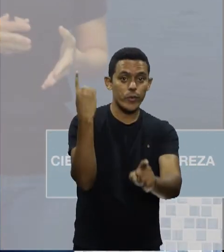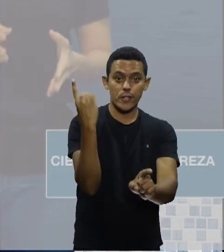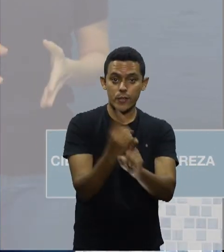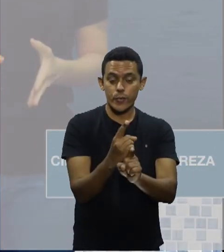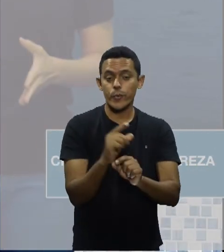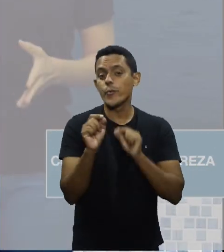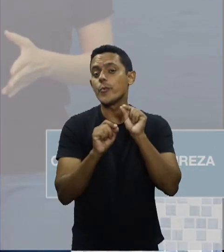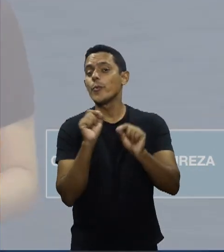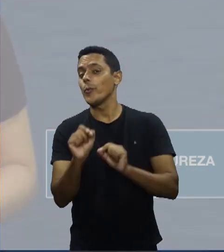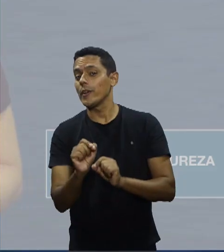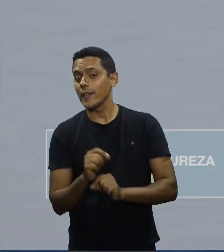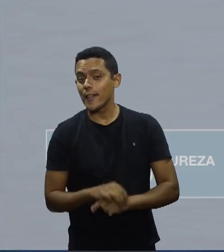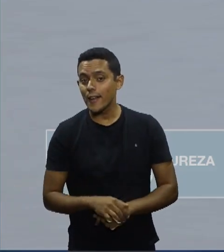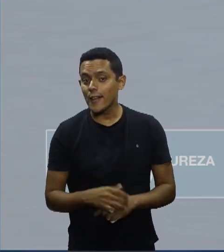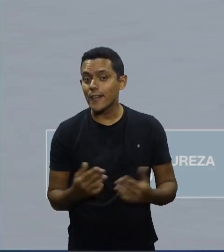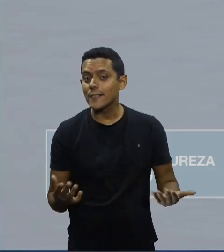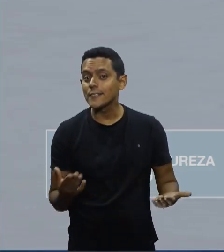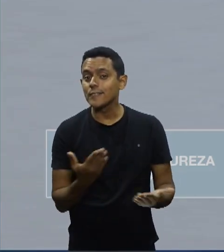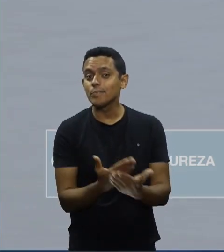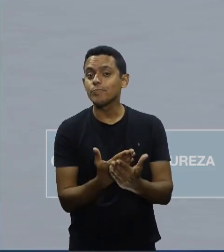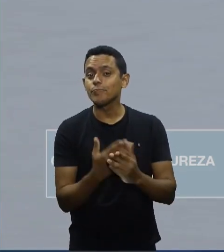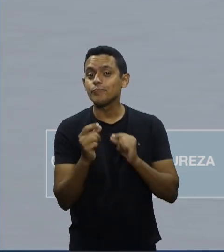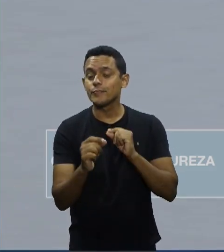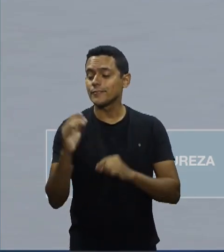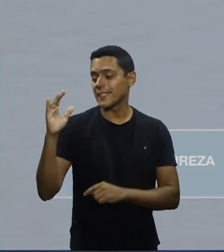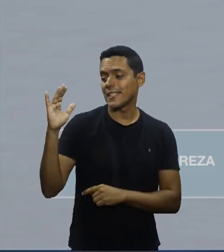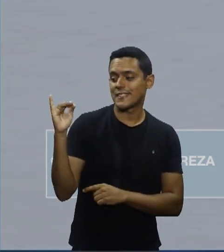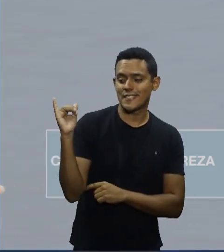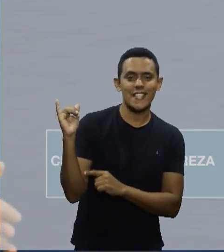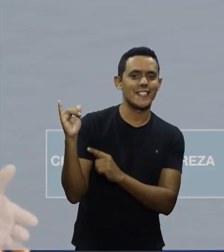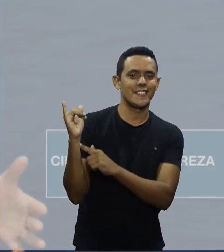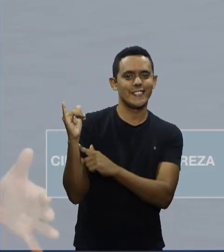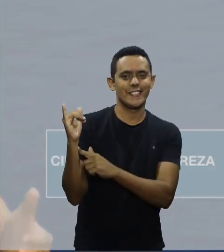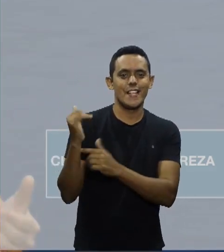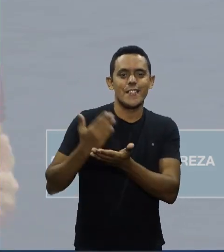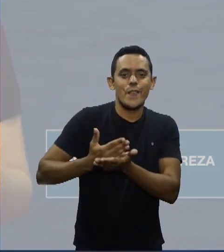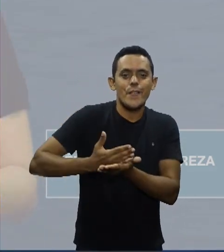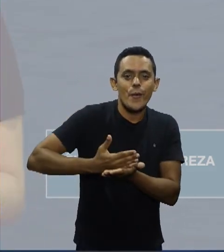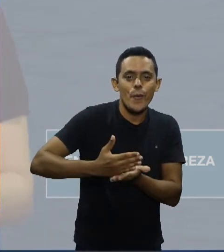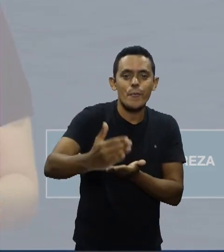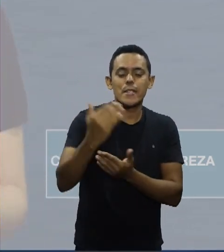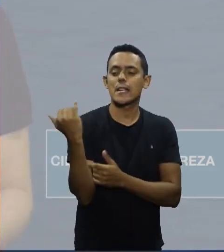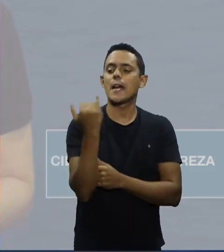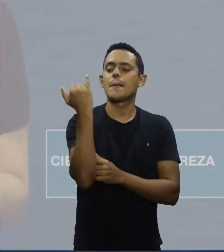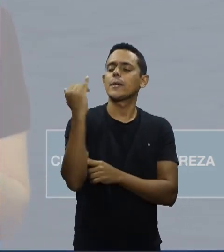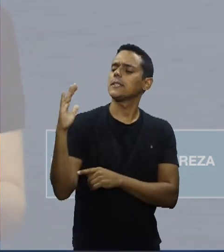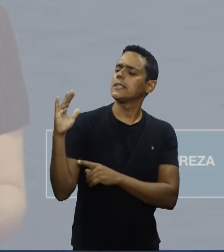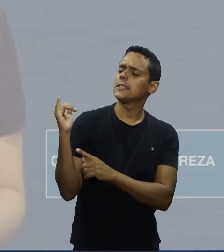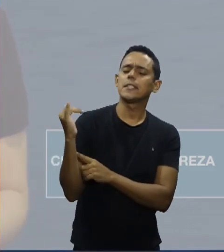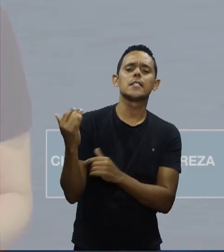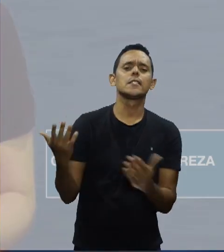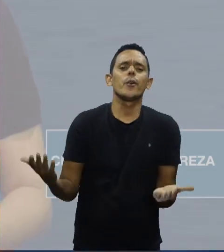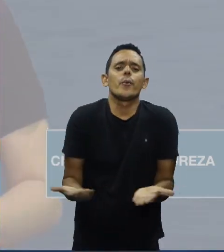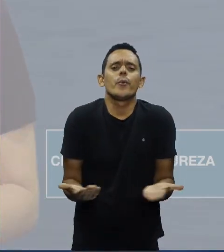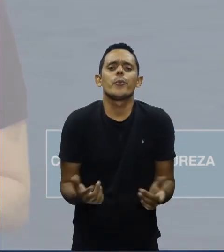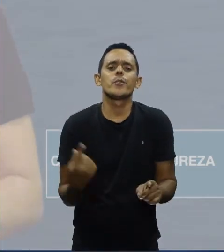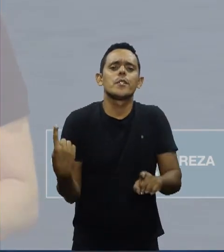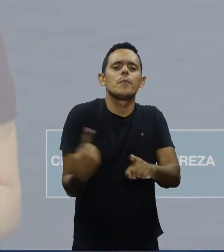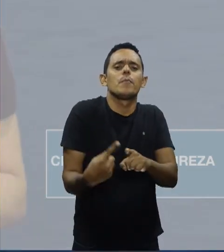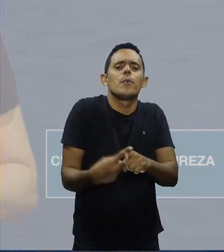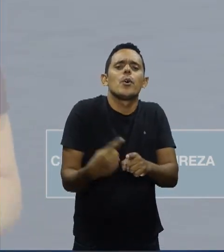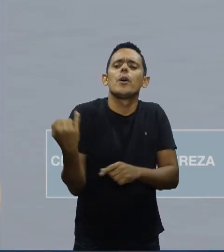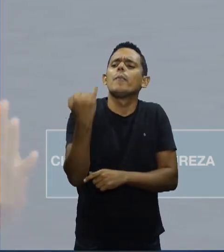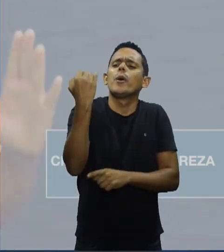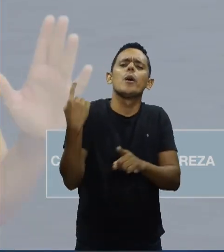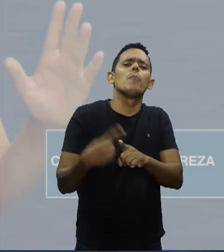ver a respeito da ciência a gente vai começar a falar um pouquinho da importância da ciência nesse contexto vocês já